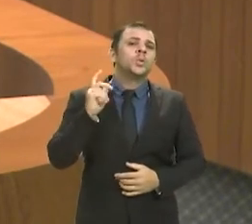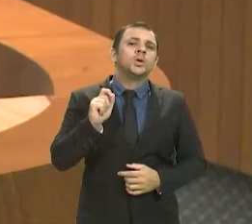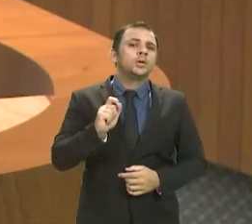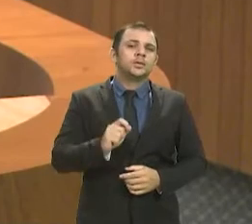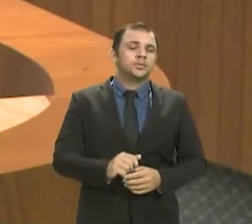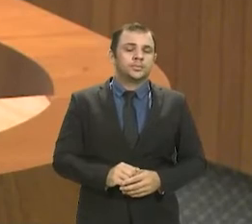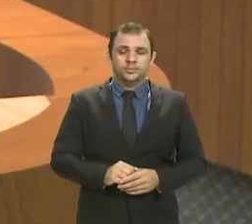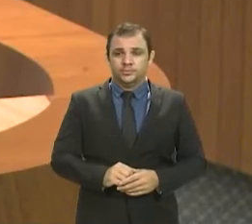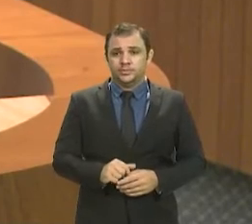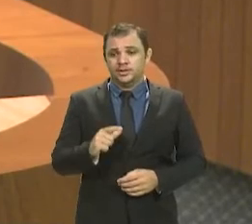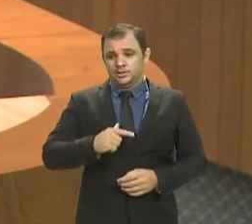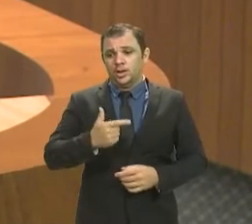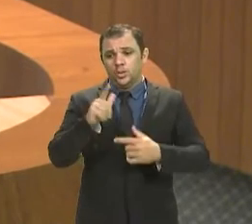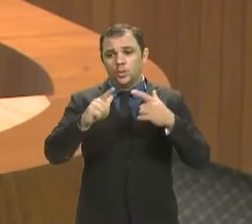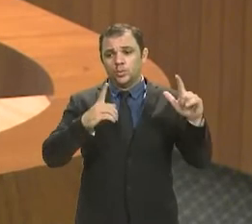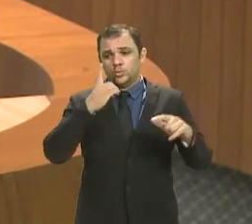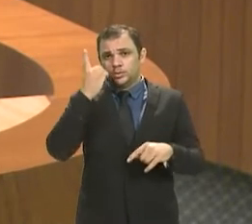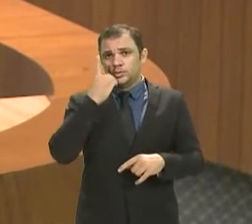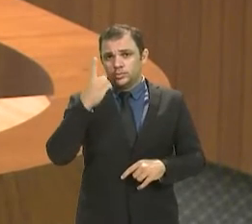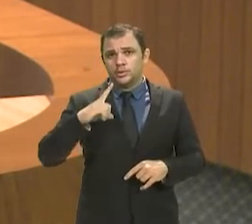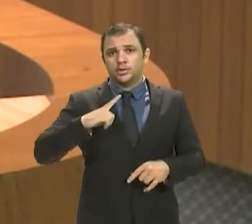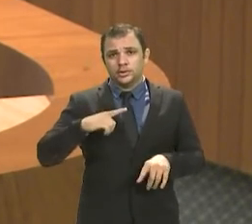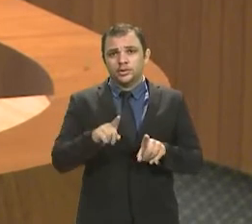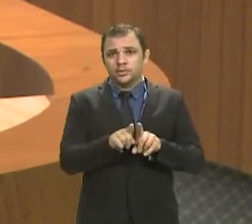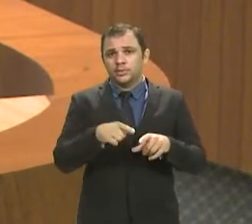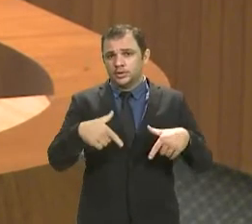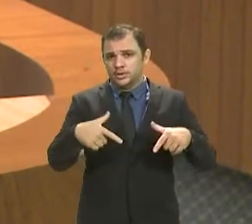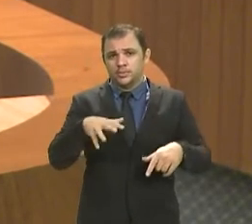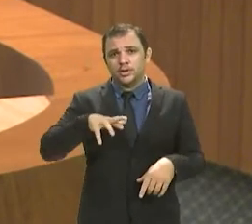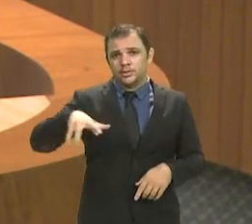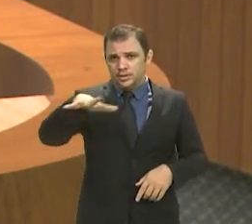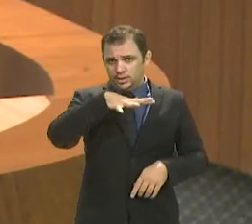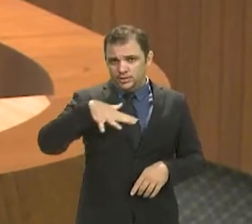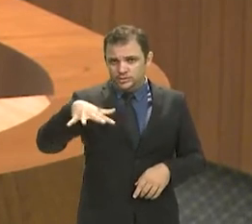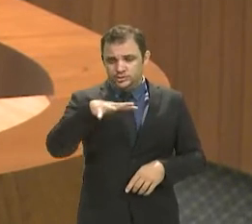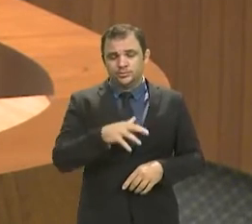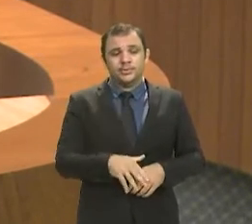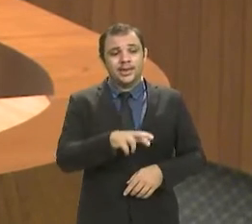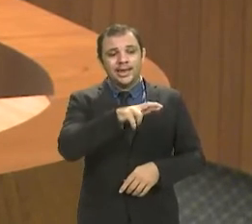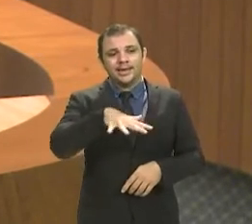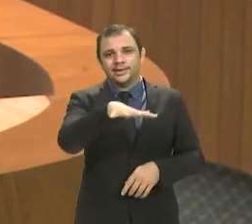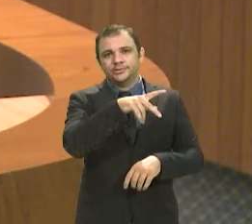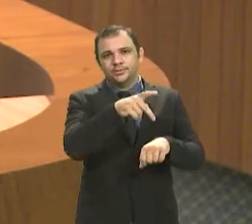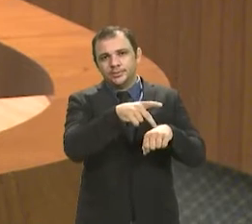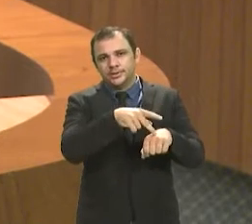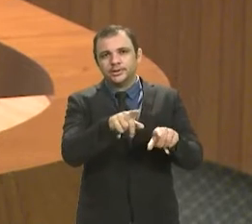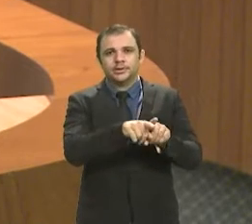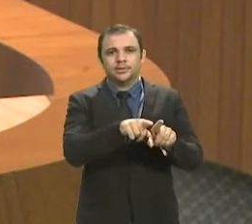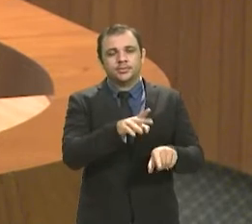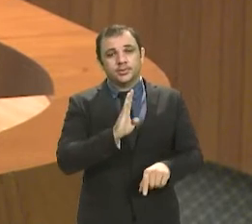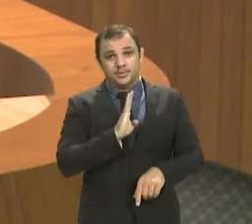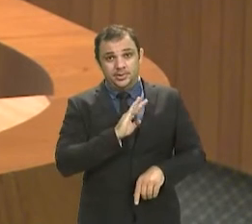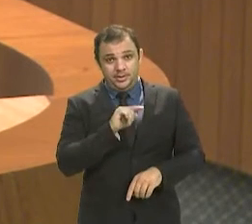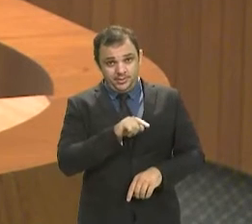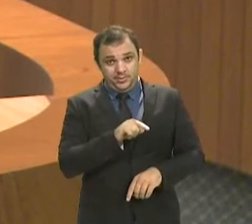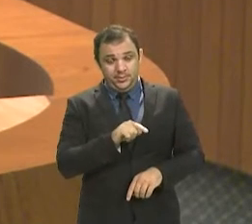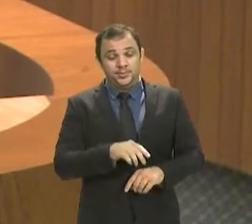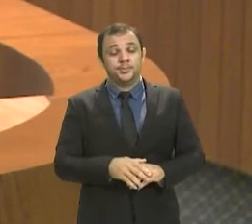também trabalho nessas regiões. A região já de Pedreiras e de Bacabal,